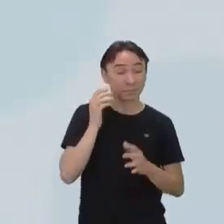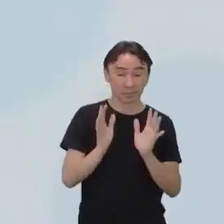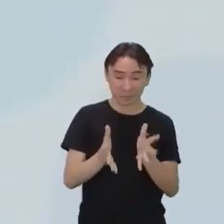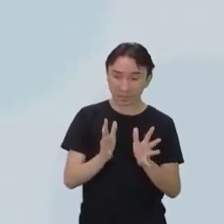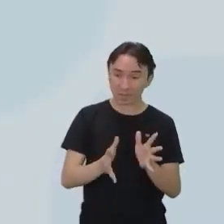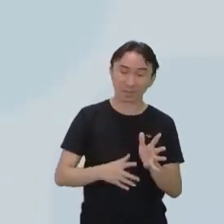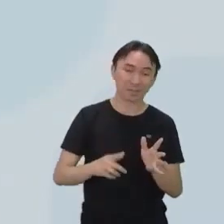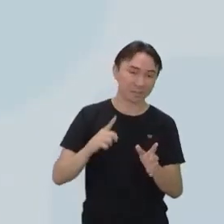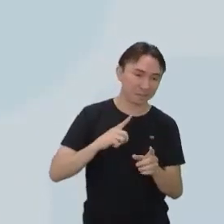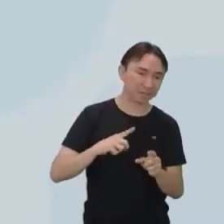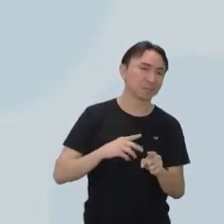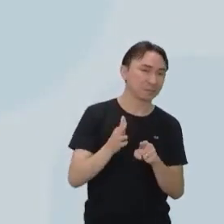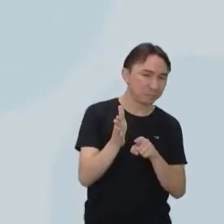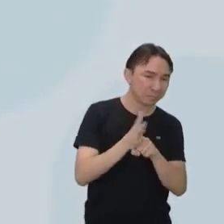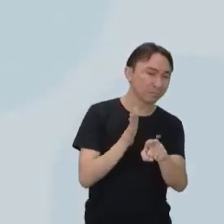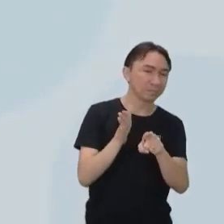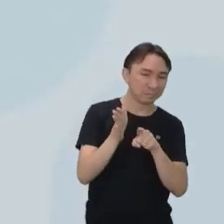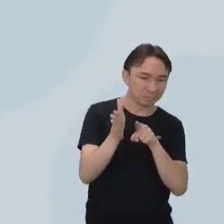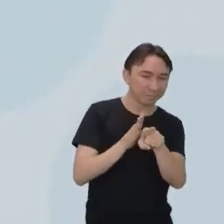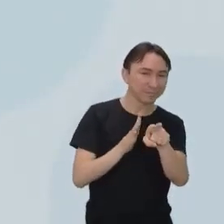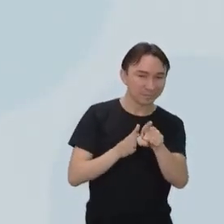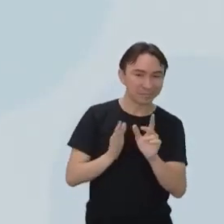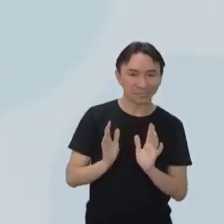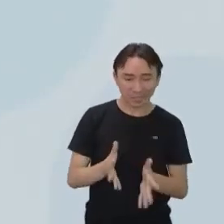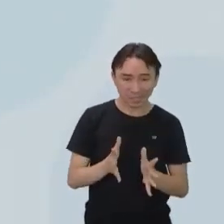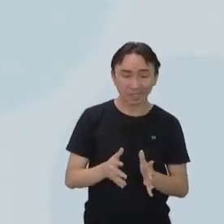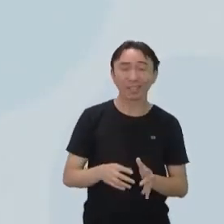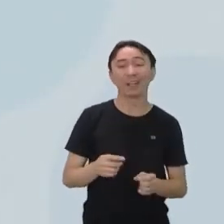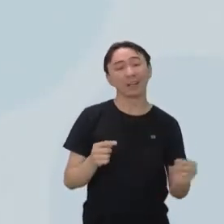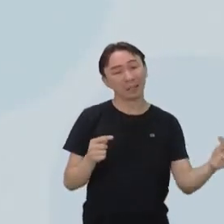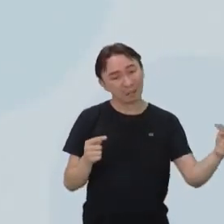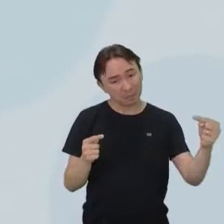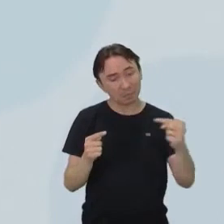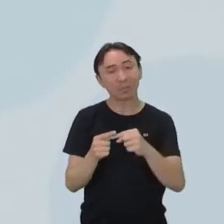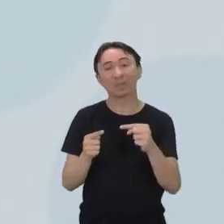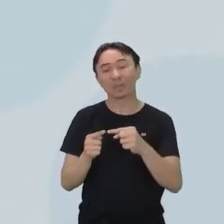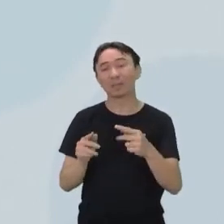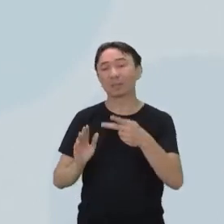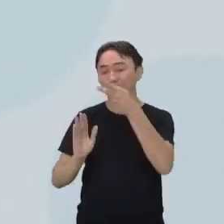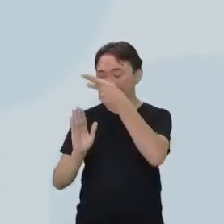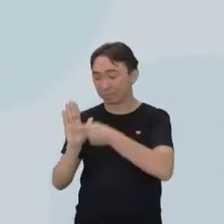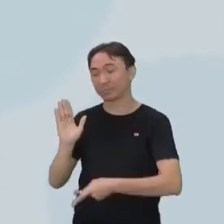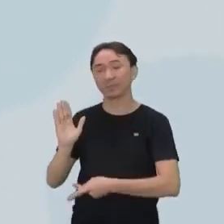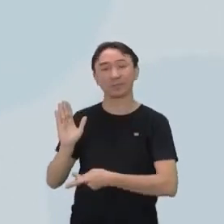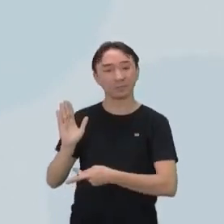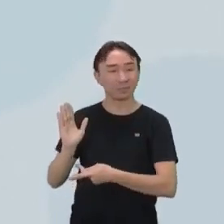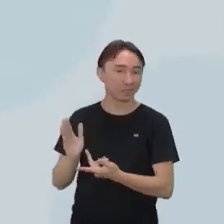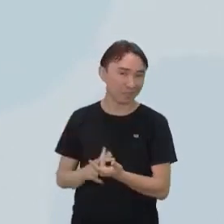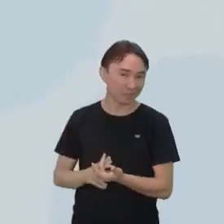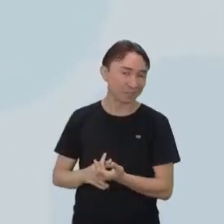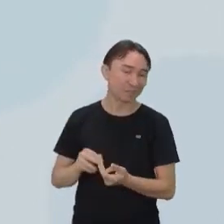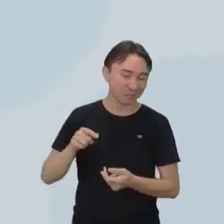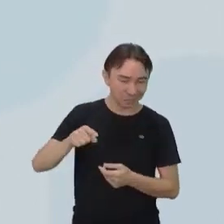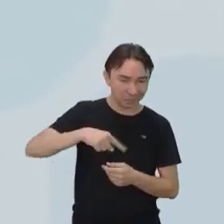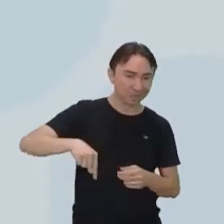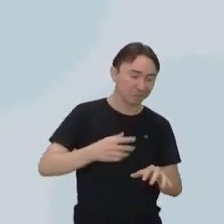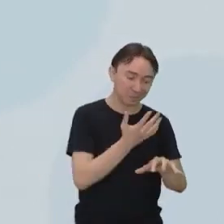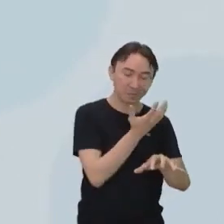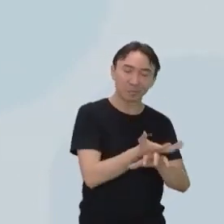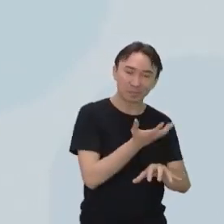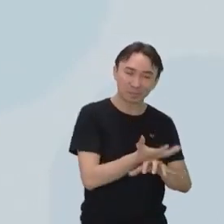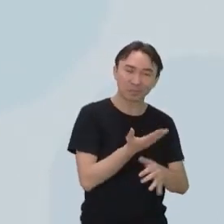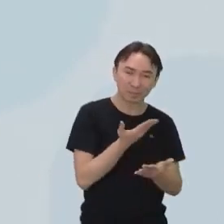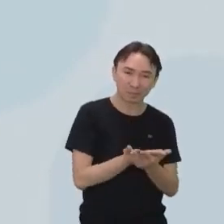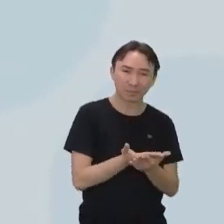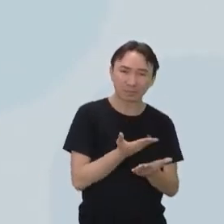gente abordou, vem muito ao encontro desses projetos pensados no componente que a gente está trabalhando. Né? Legal. Um outro